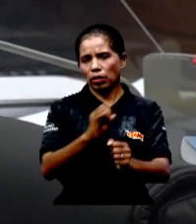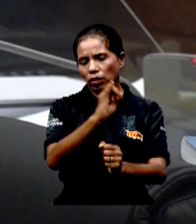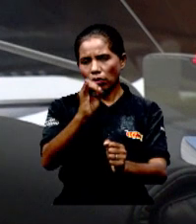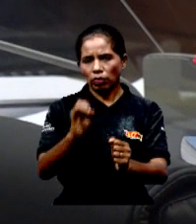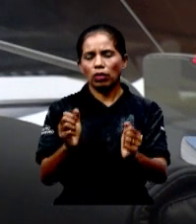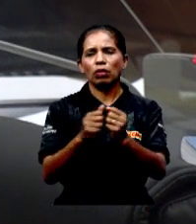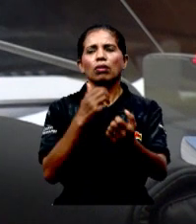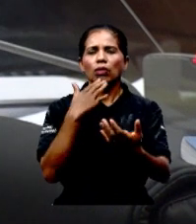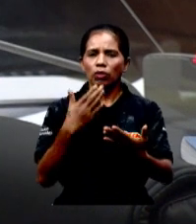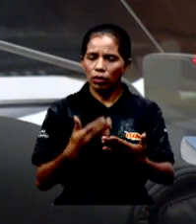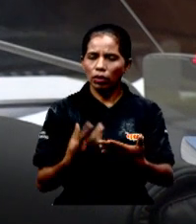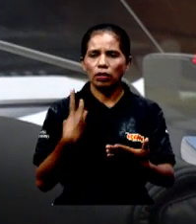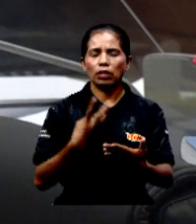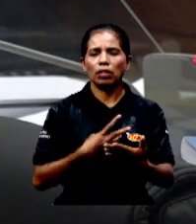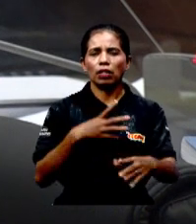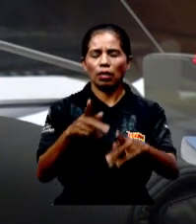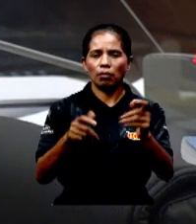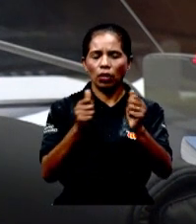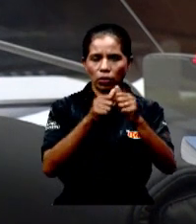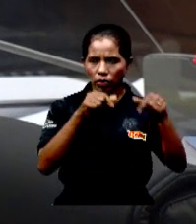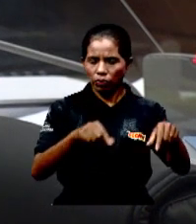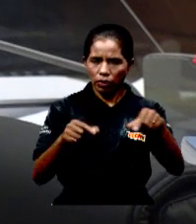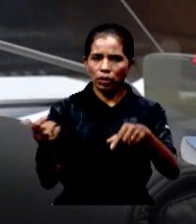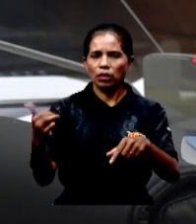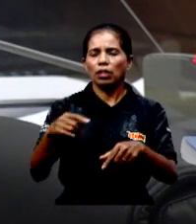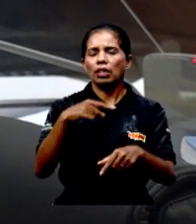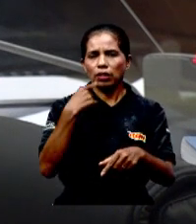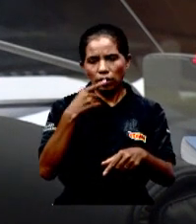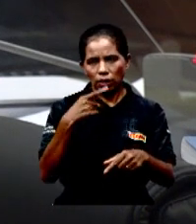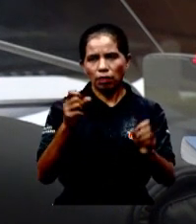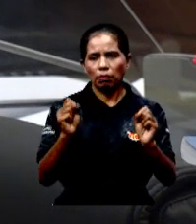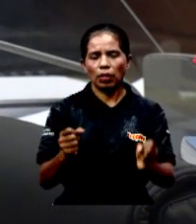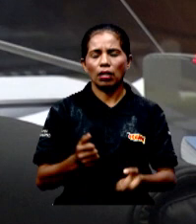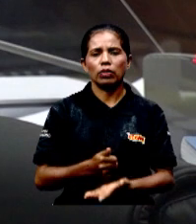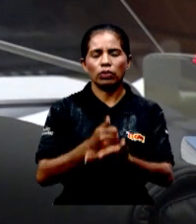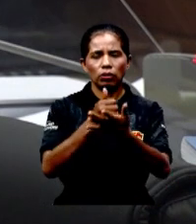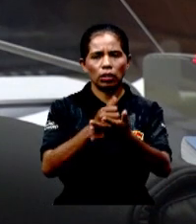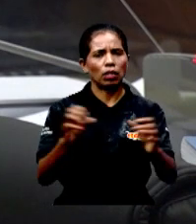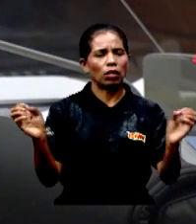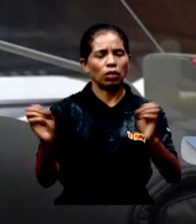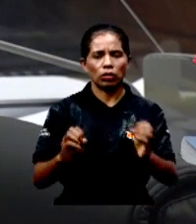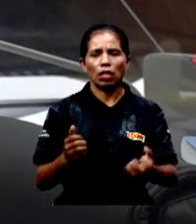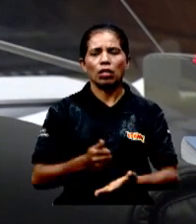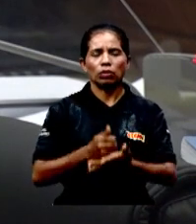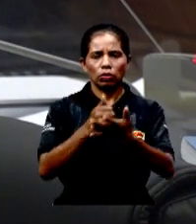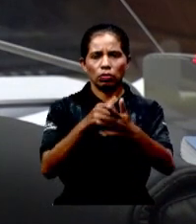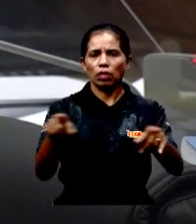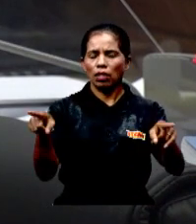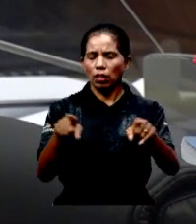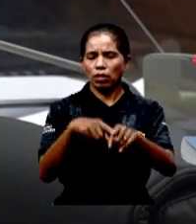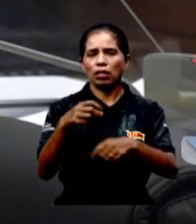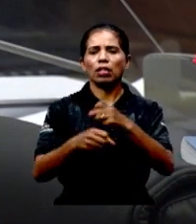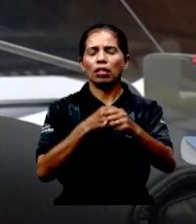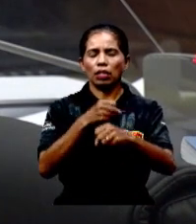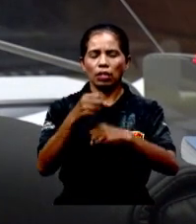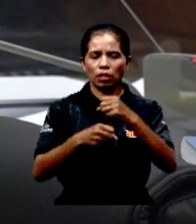dia. E tem portador de deficiência, ser nes maxesse, onde bela hal tratamento. La hoje de tratamento e da nebema can san tintina ou